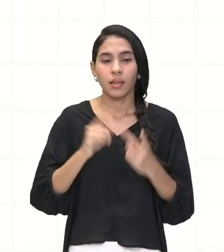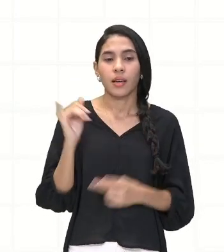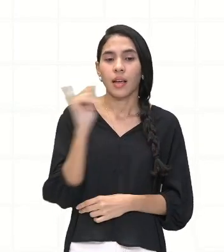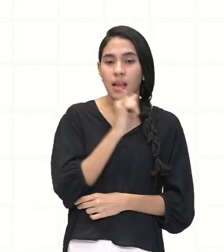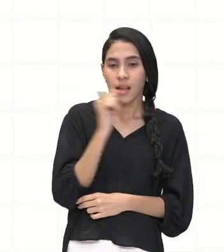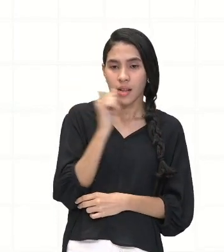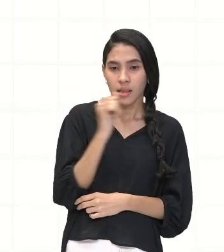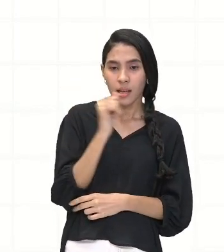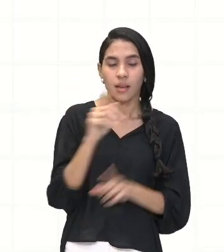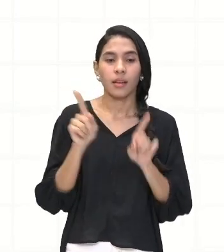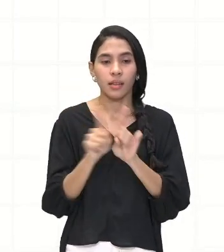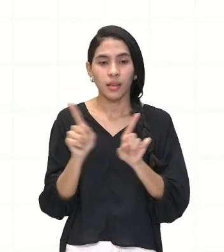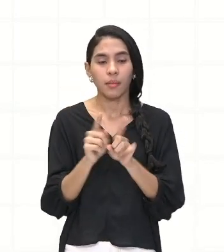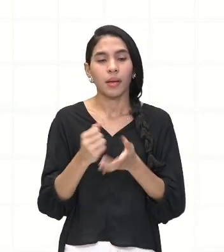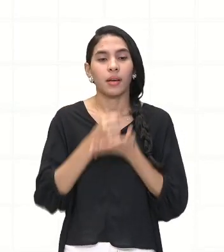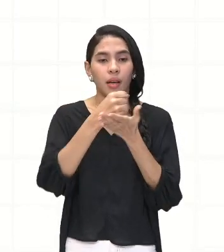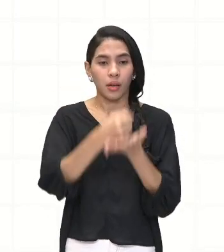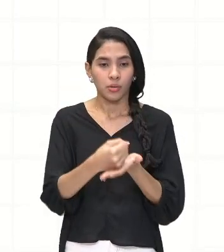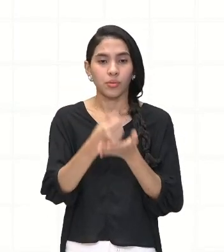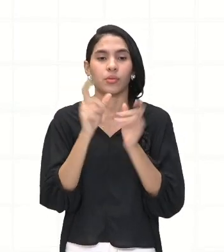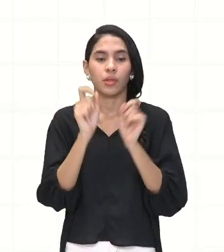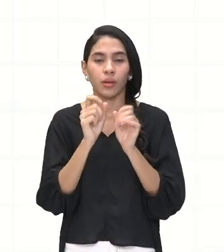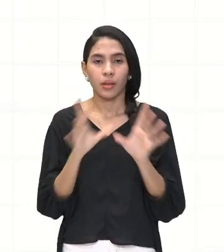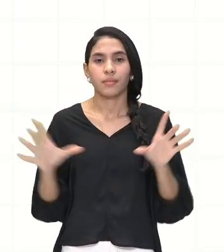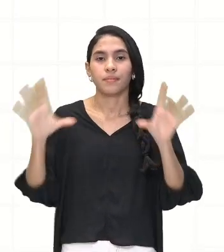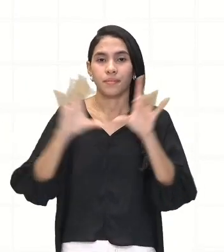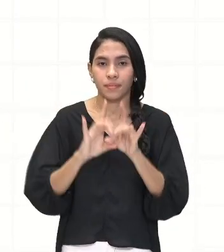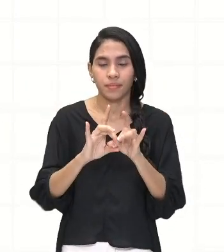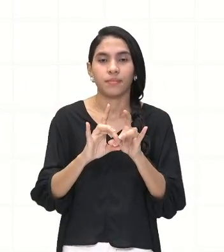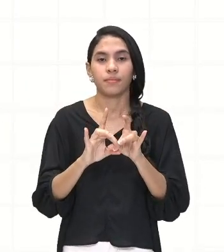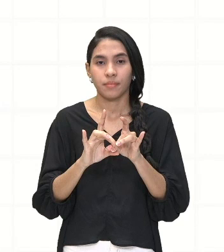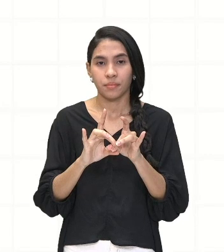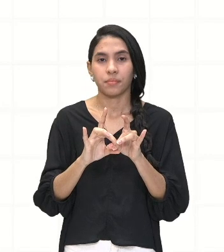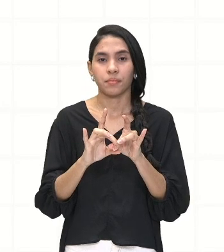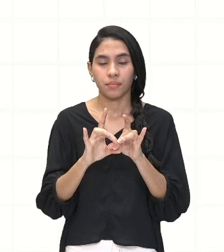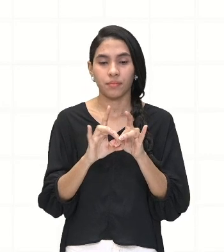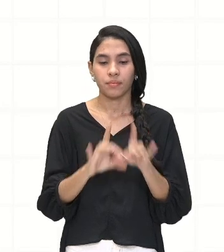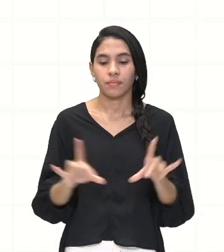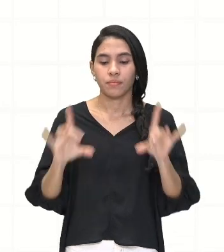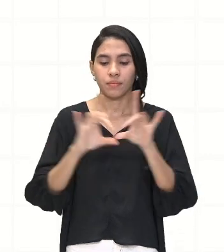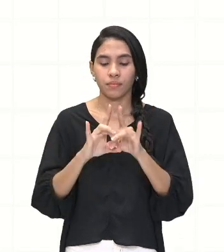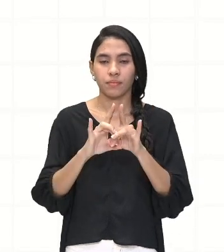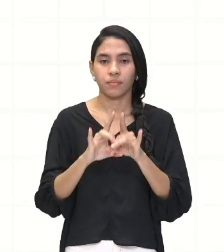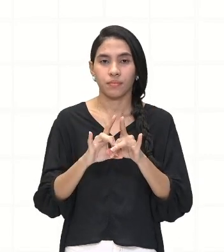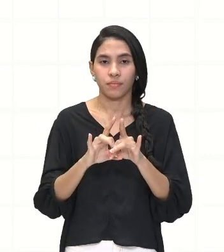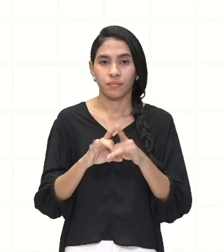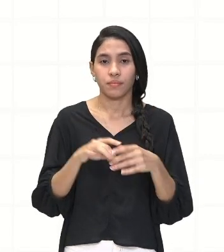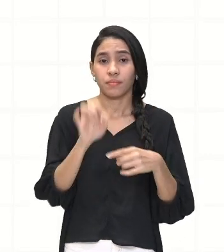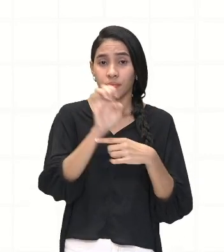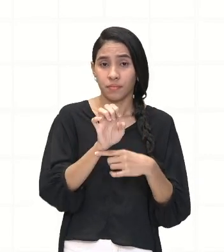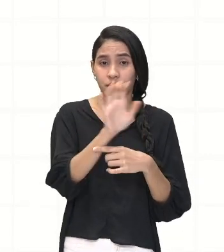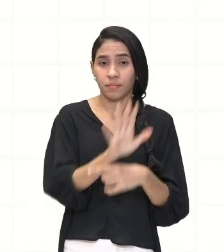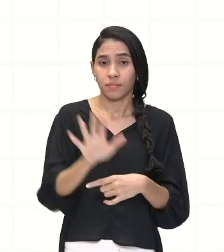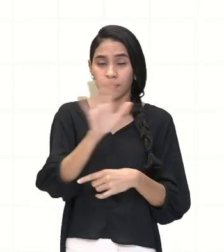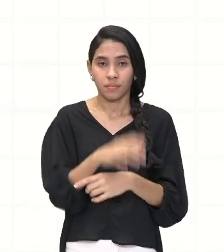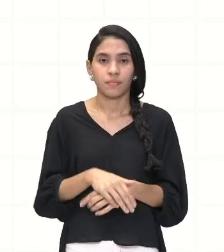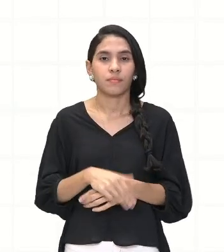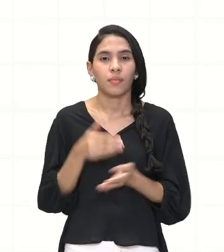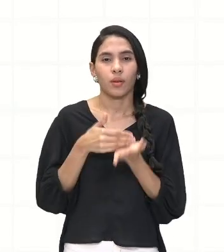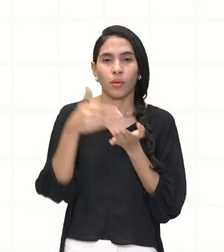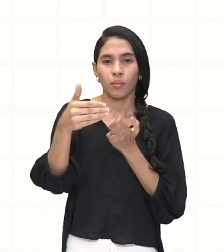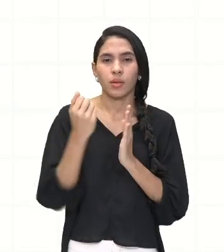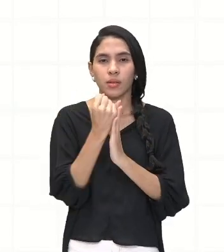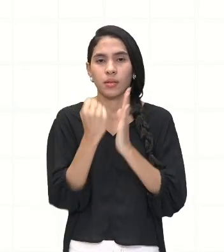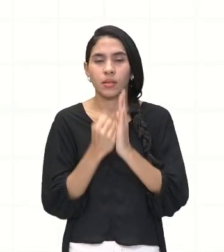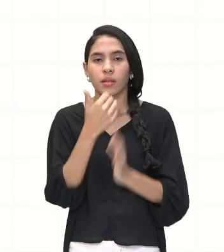vão favorecer para a unificação desses territórios. Então, desde o começo do